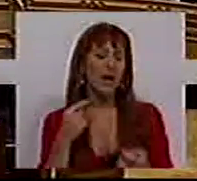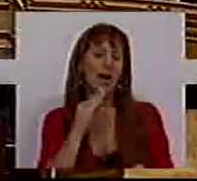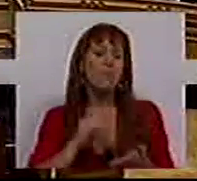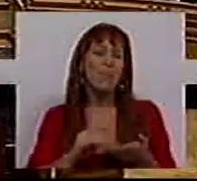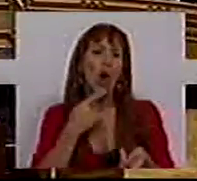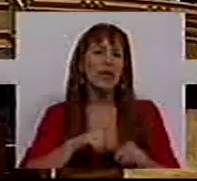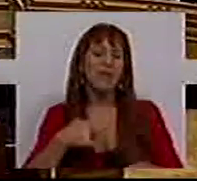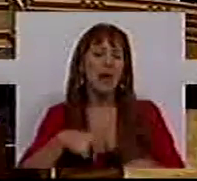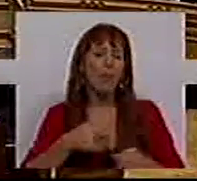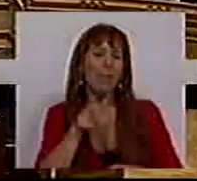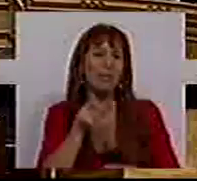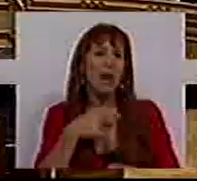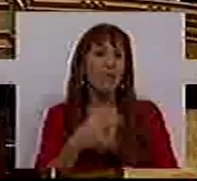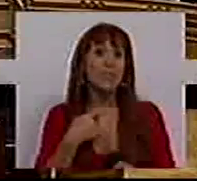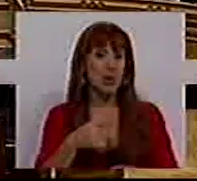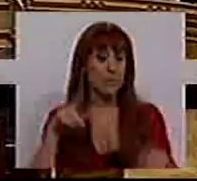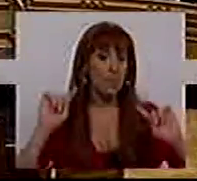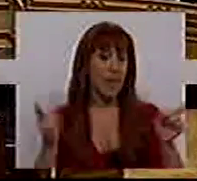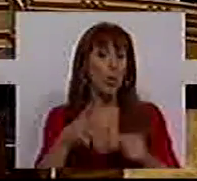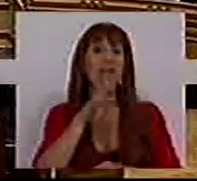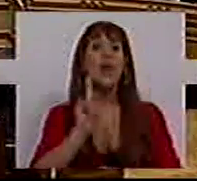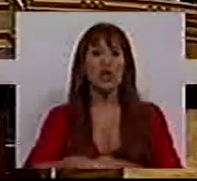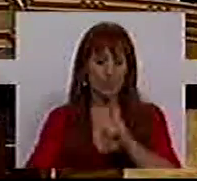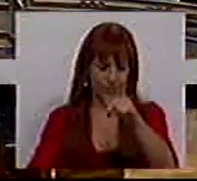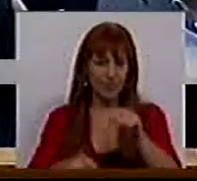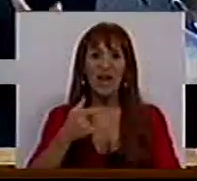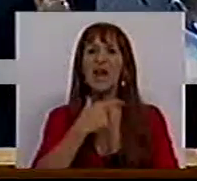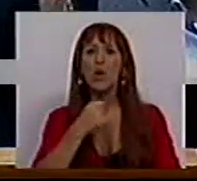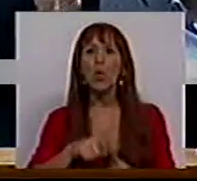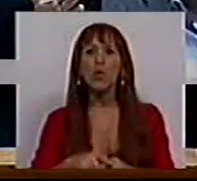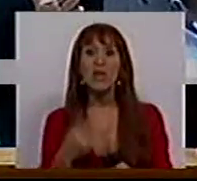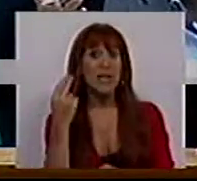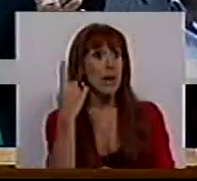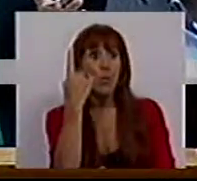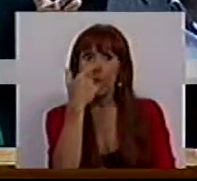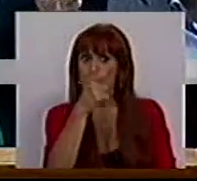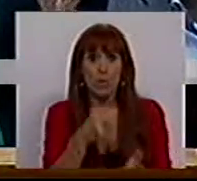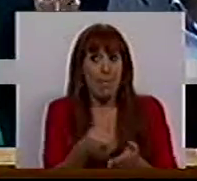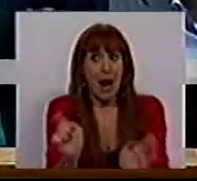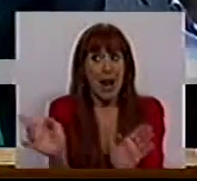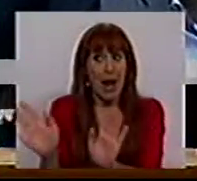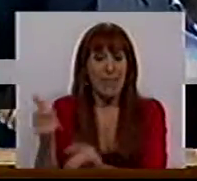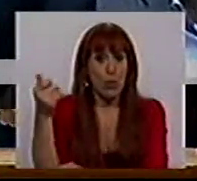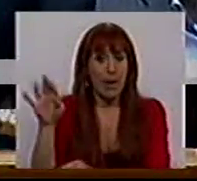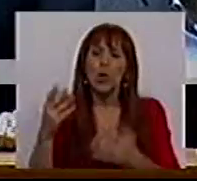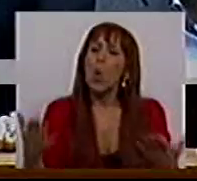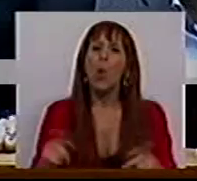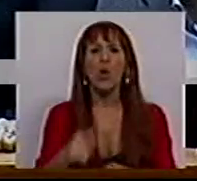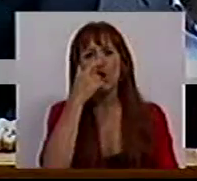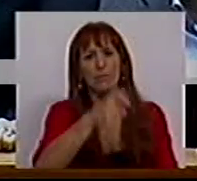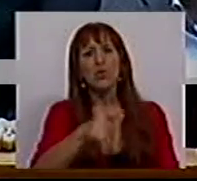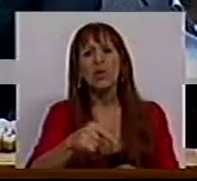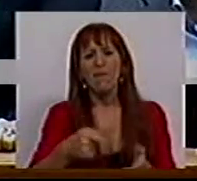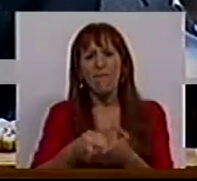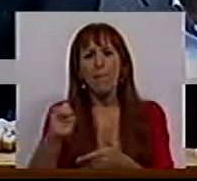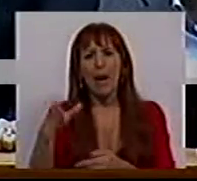as suas próprias palavras, mas resumindo o que disse é assim: em agosto nem um cêntimo dos contribuintes para o BES. Hoje os